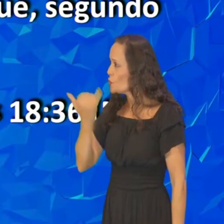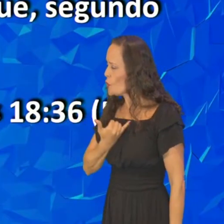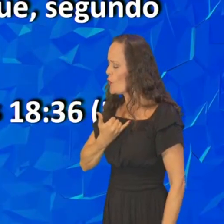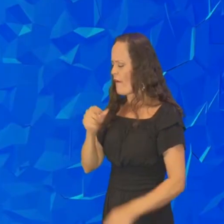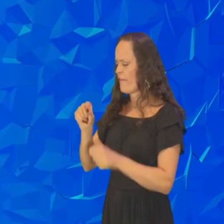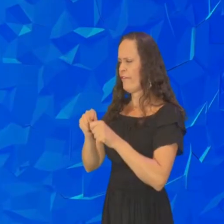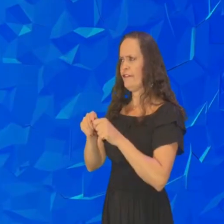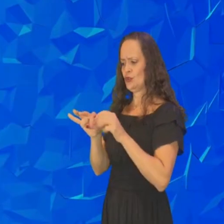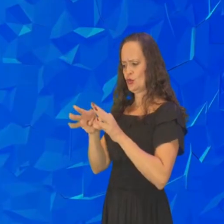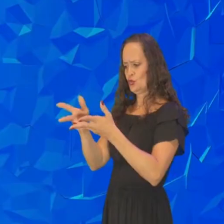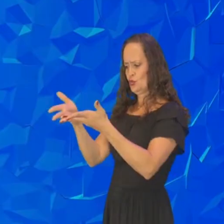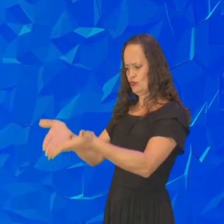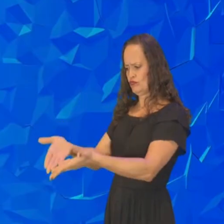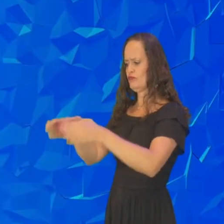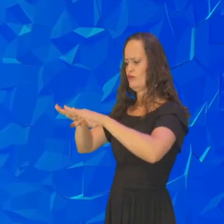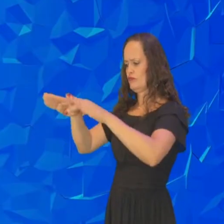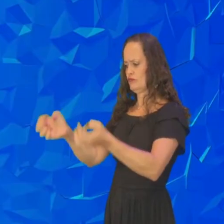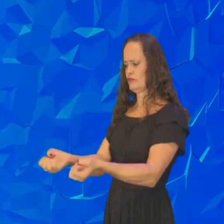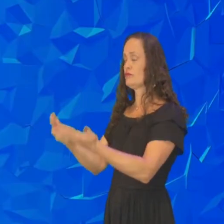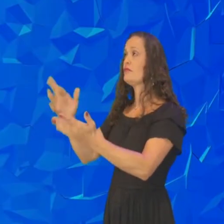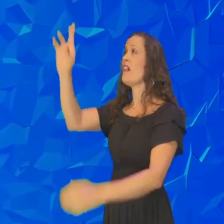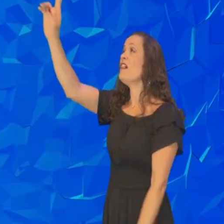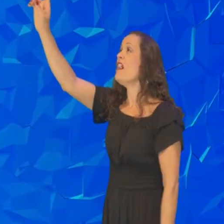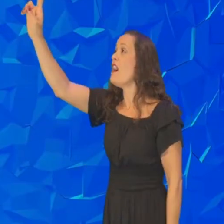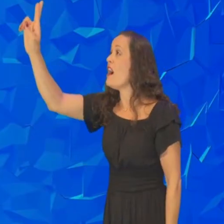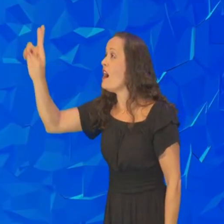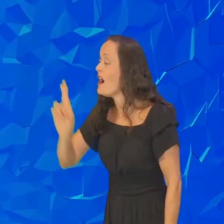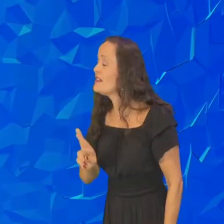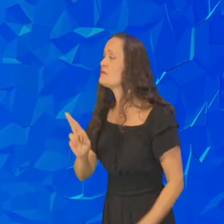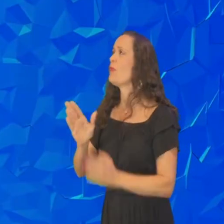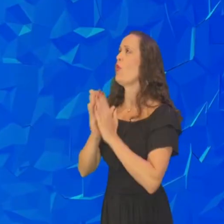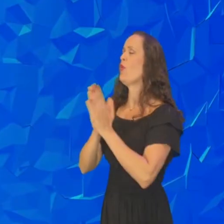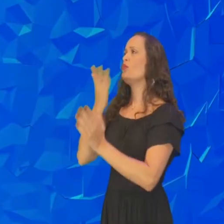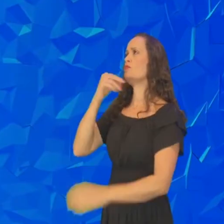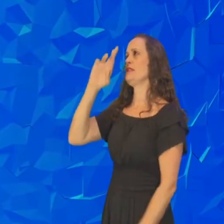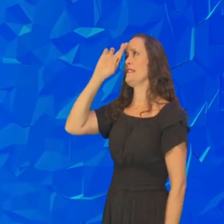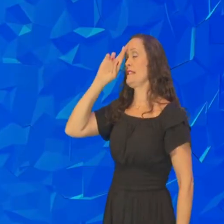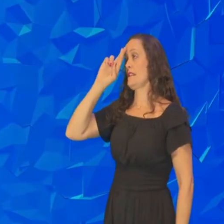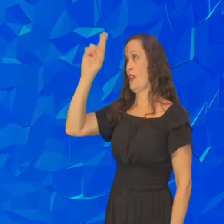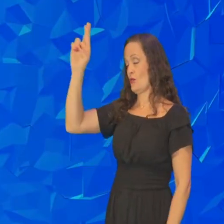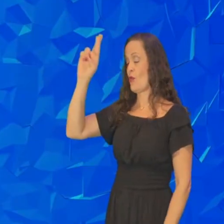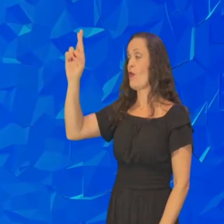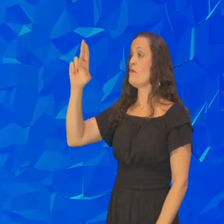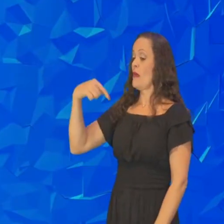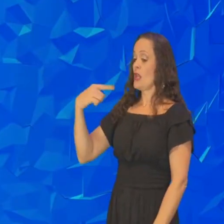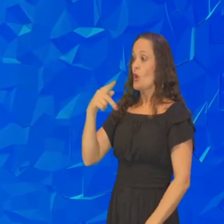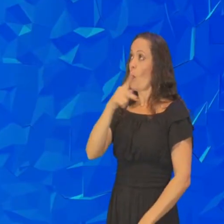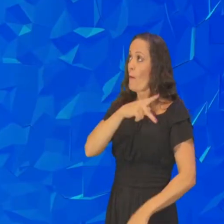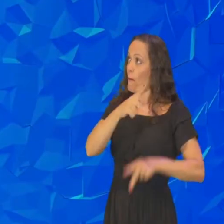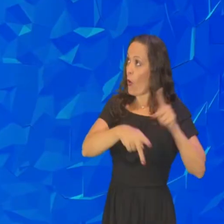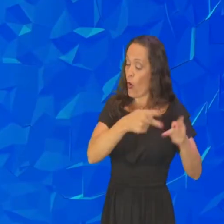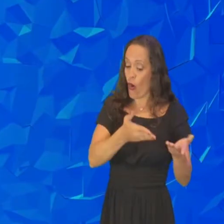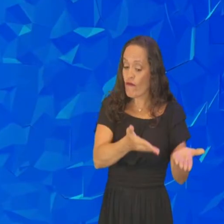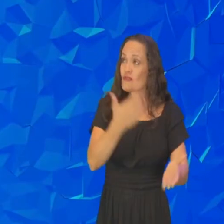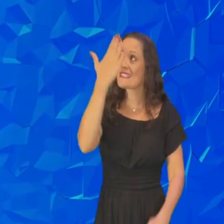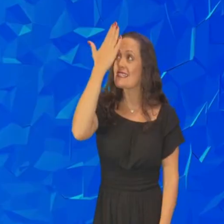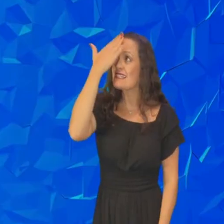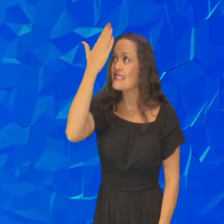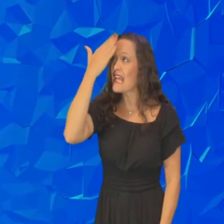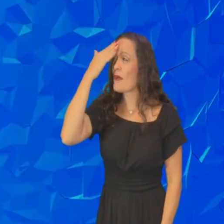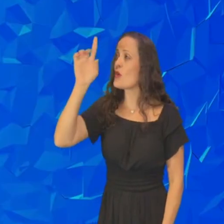estas coisas. Responde-me, Senhor, responde-me, para que este povo saiba que